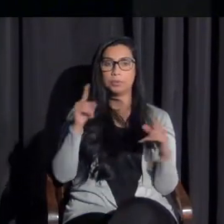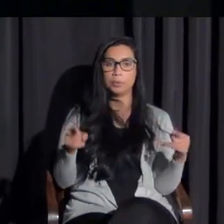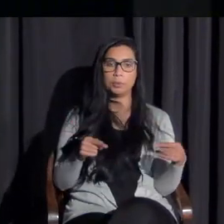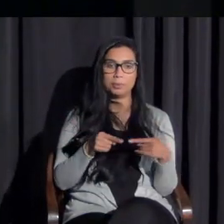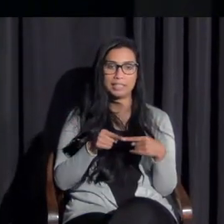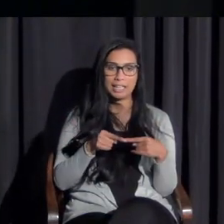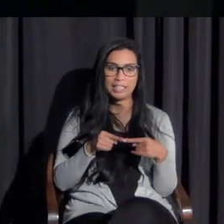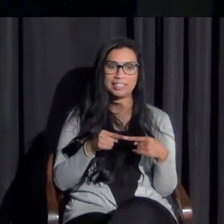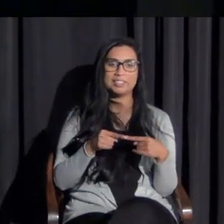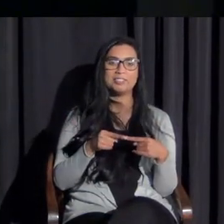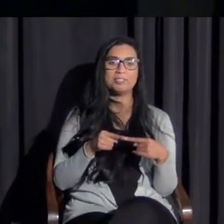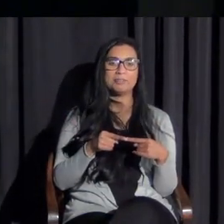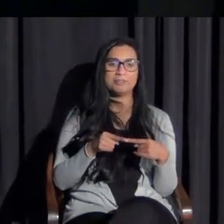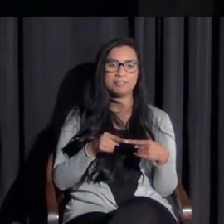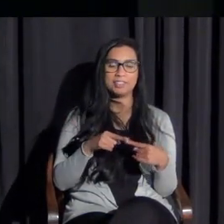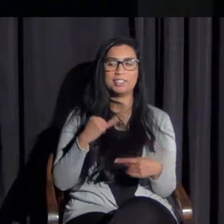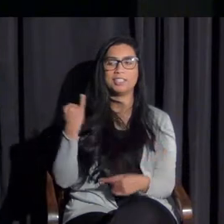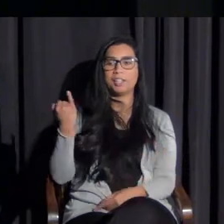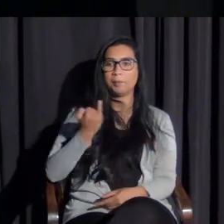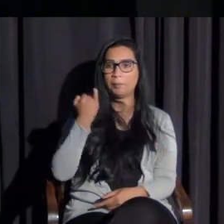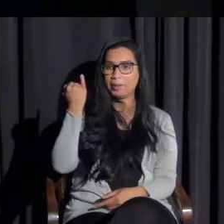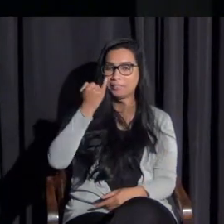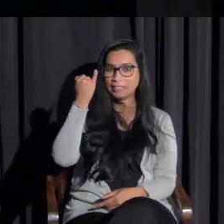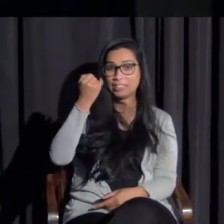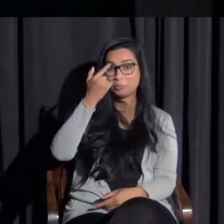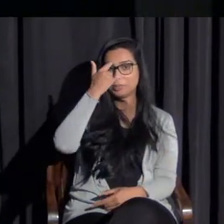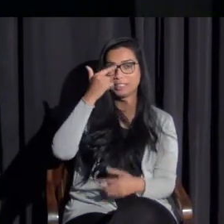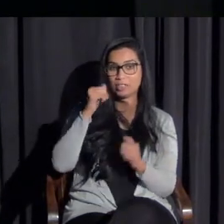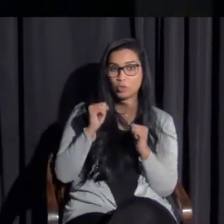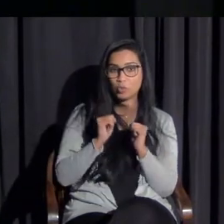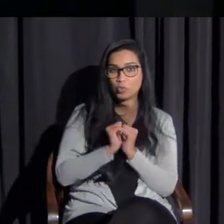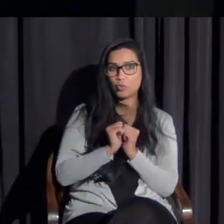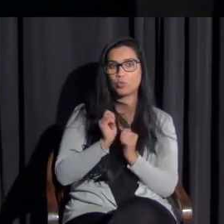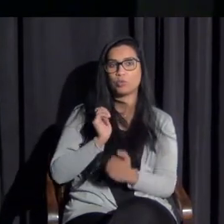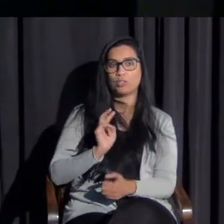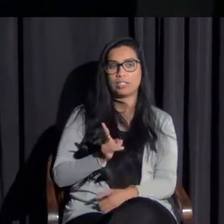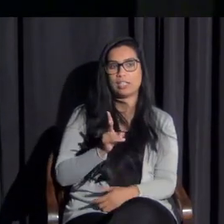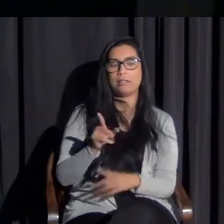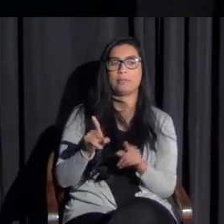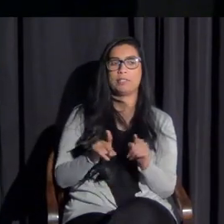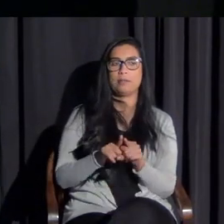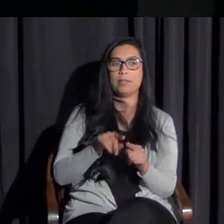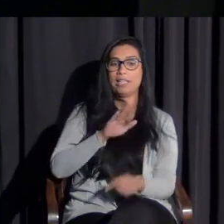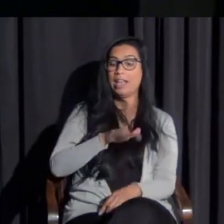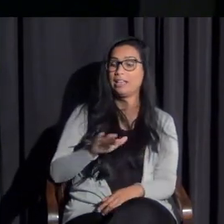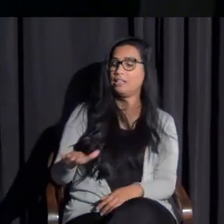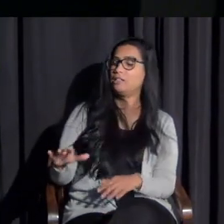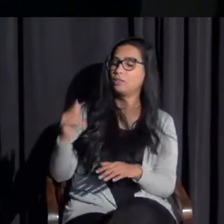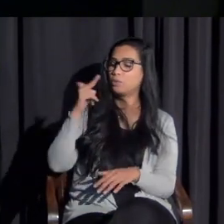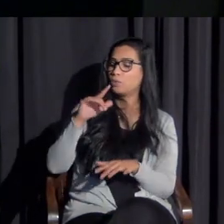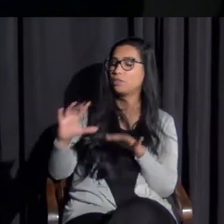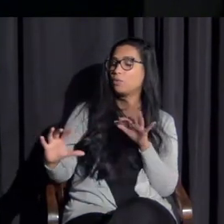a gente sempre considerar e pensar isso junto, né? Junto com as crianças... o que, que